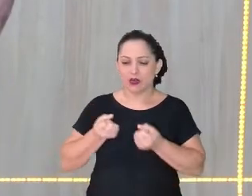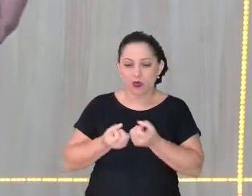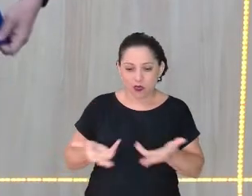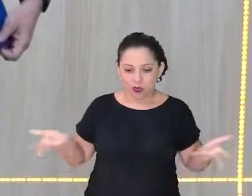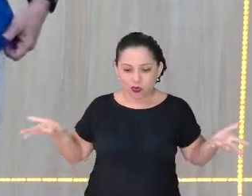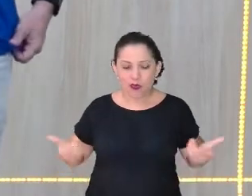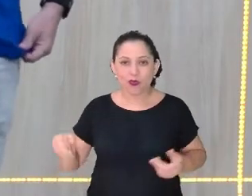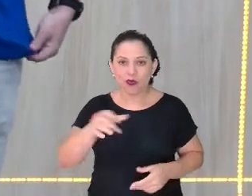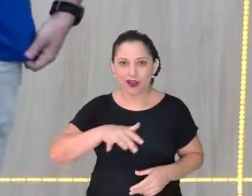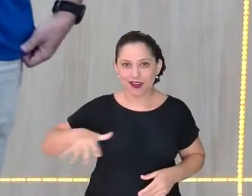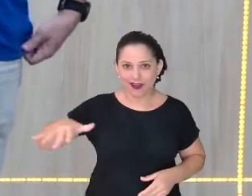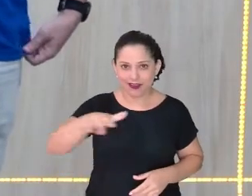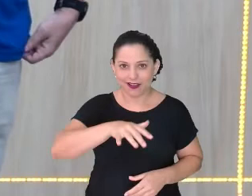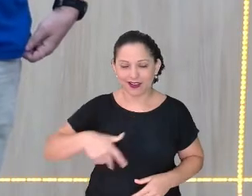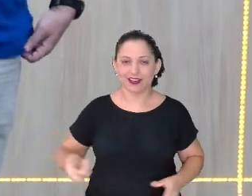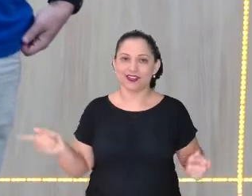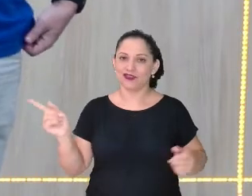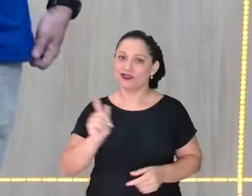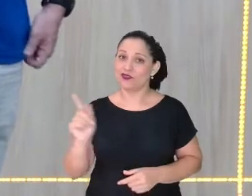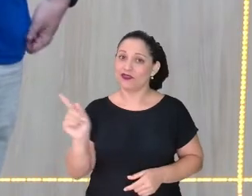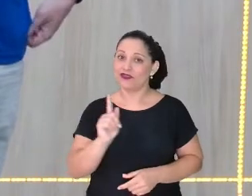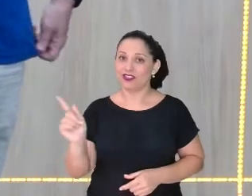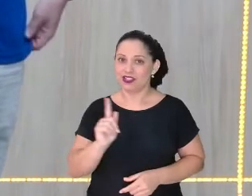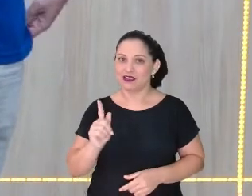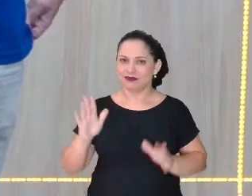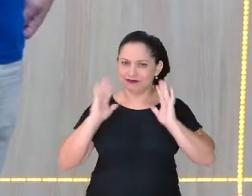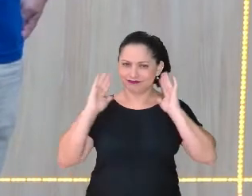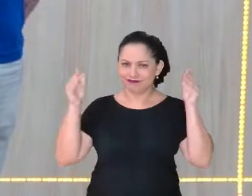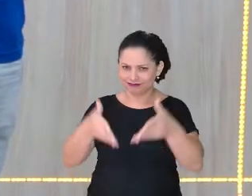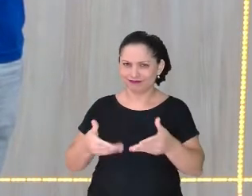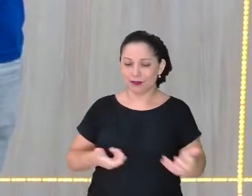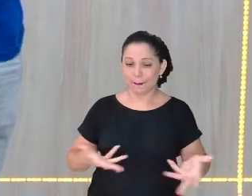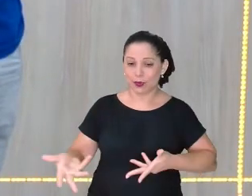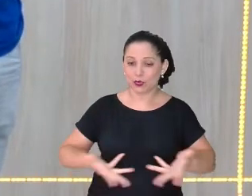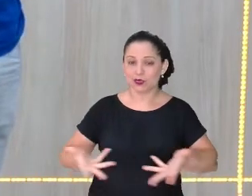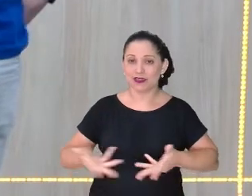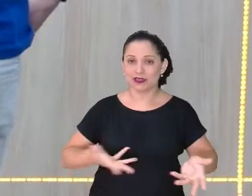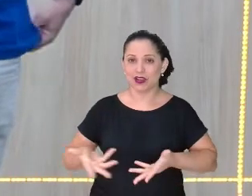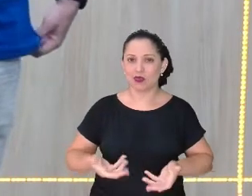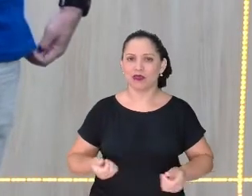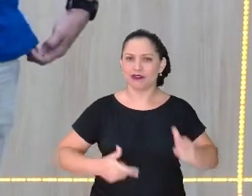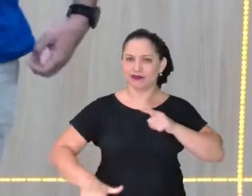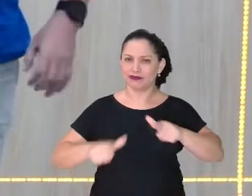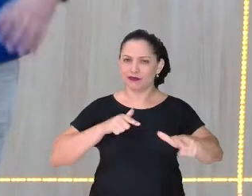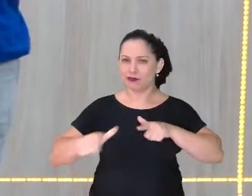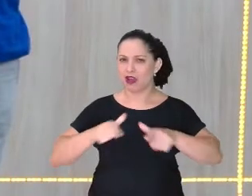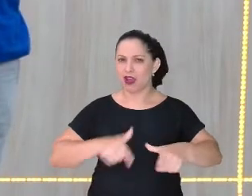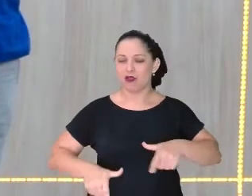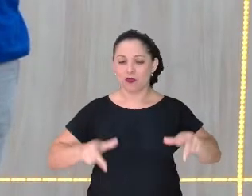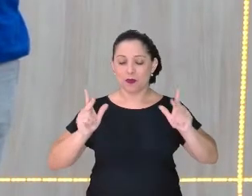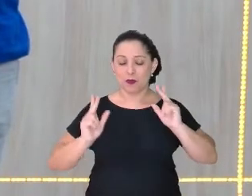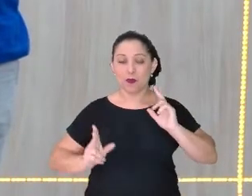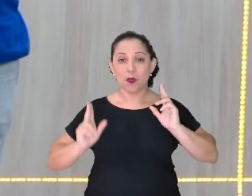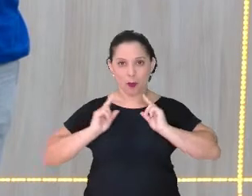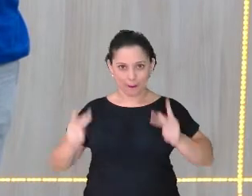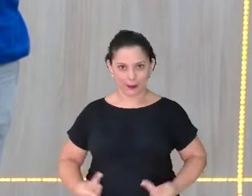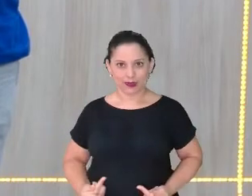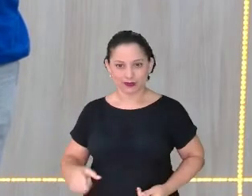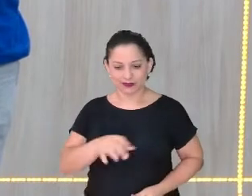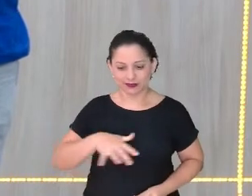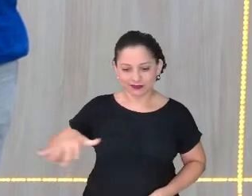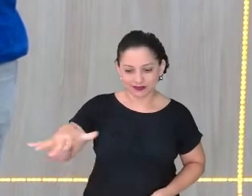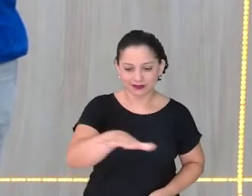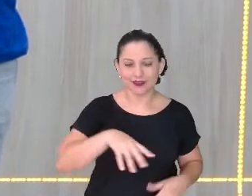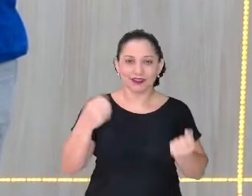que trabalha essas questões relacionadas muito ao quê? A produção do homem e a intervenção do homem na natureza, no